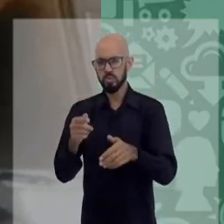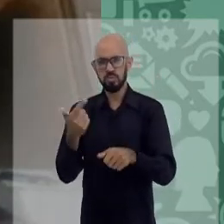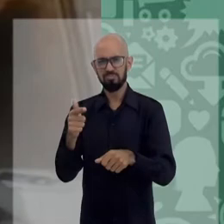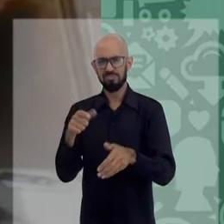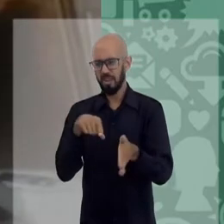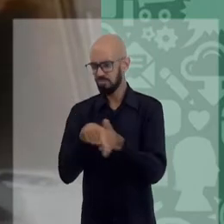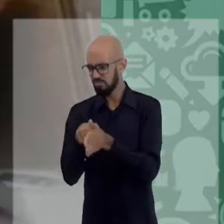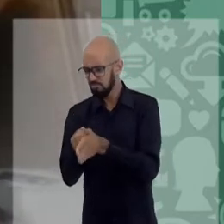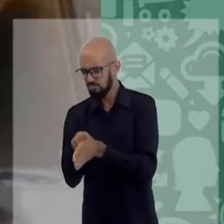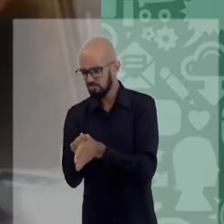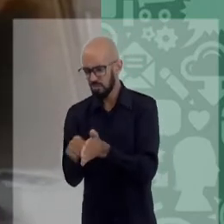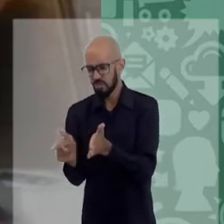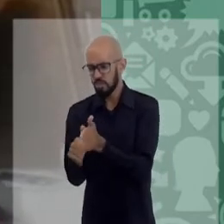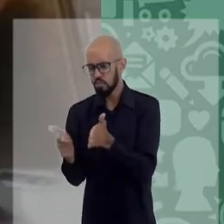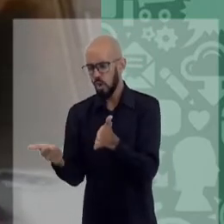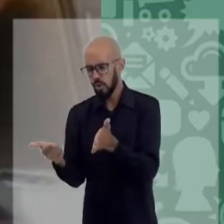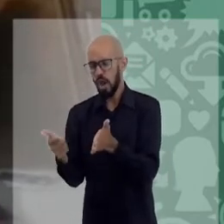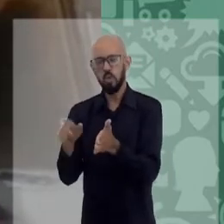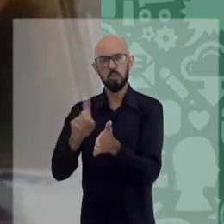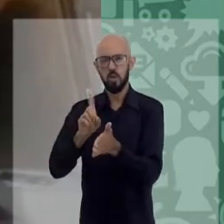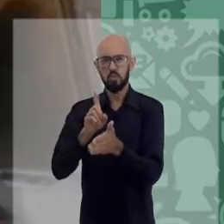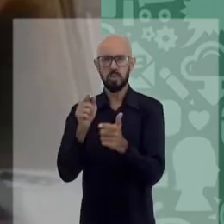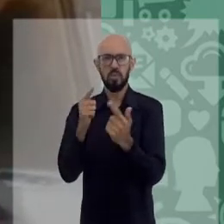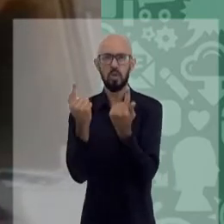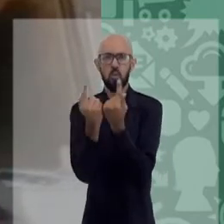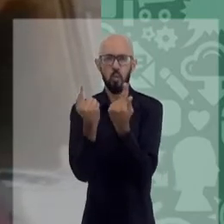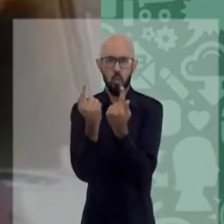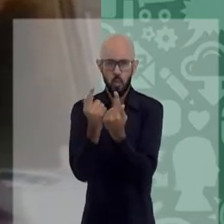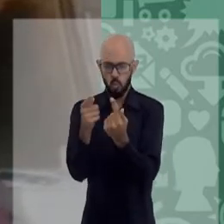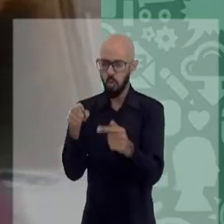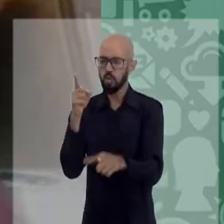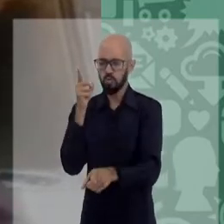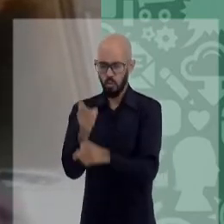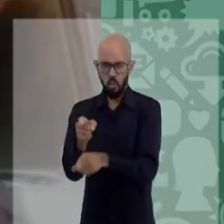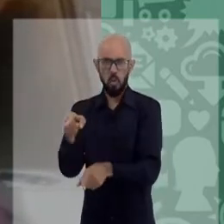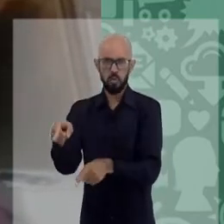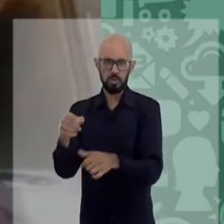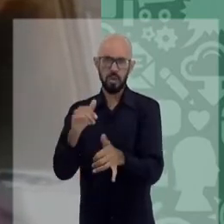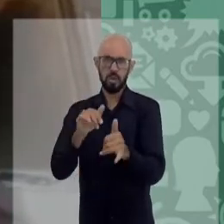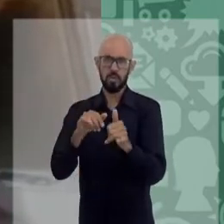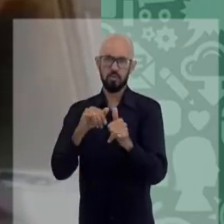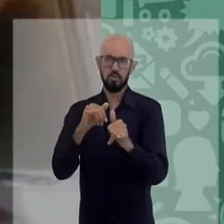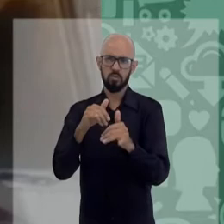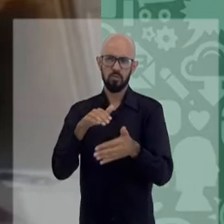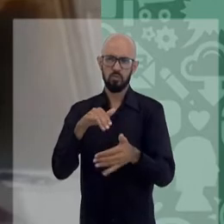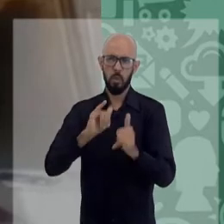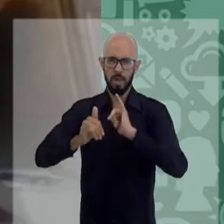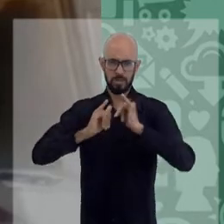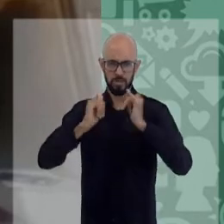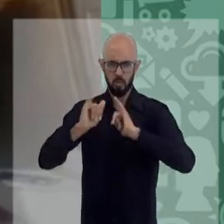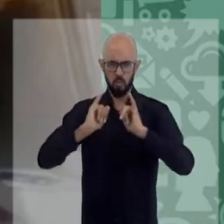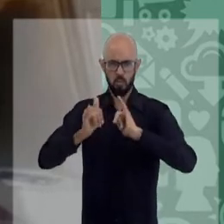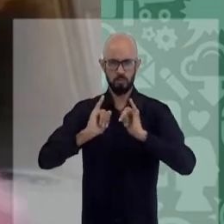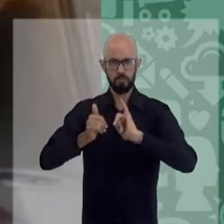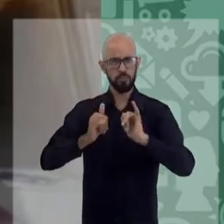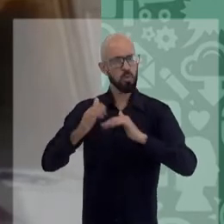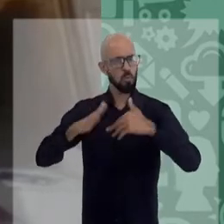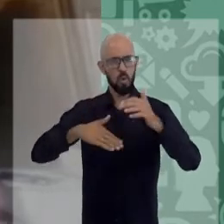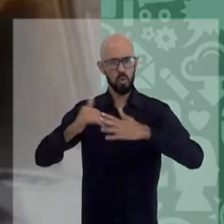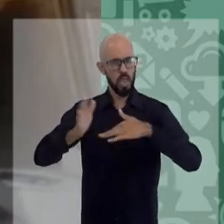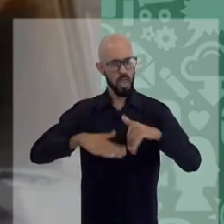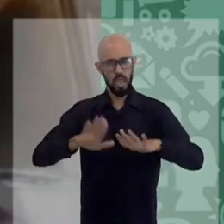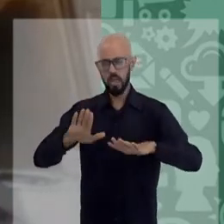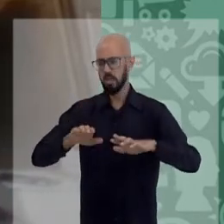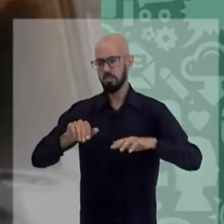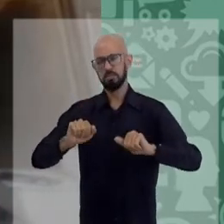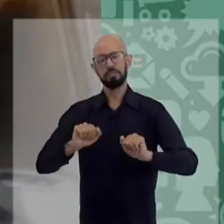em um catálogo impresso, você vai direto no Google. Então, enfim, hoje existem praticamente aplicativos para tudo que você possa